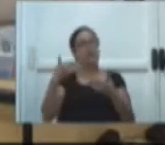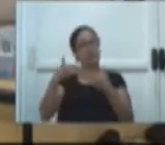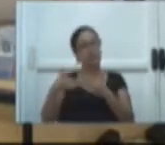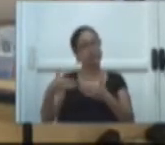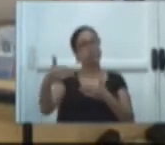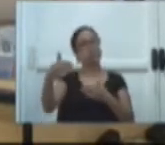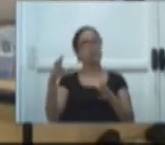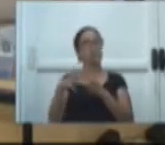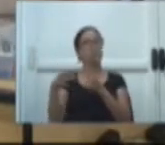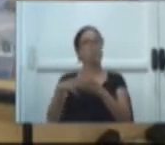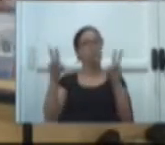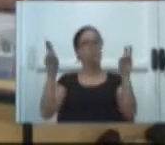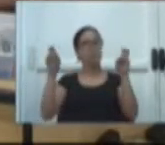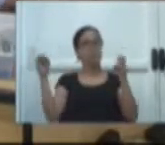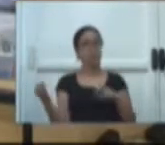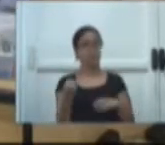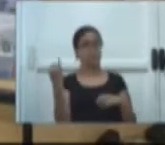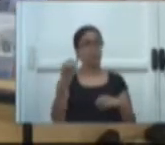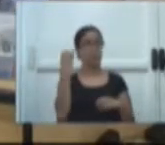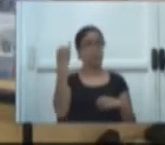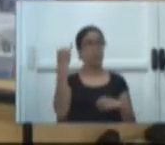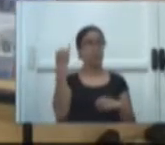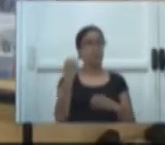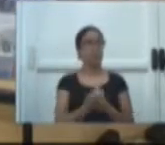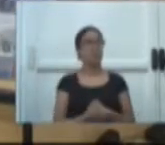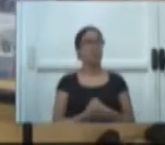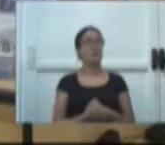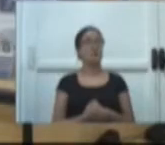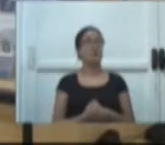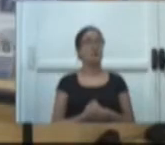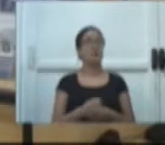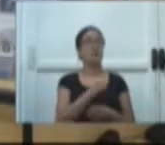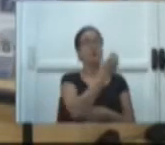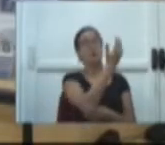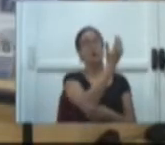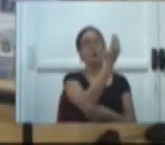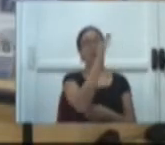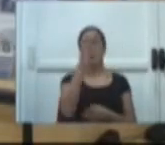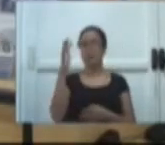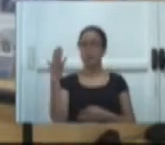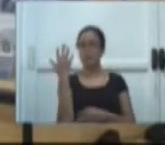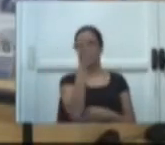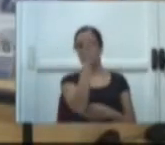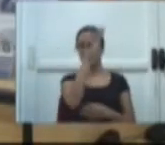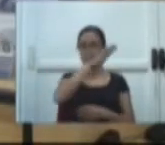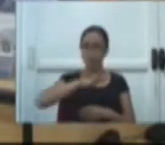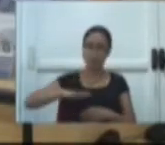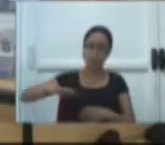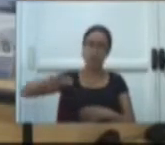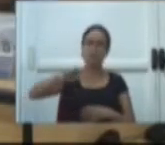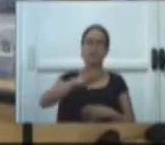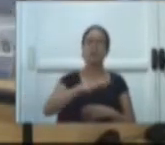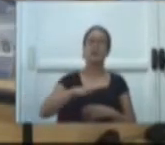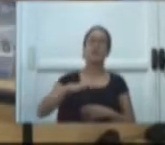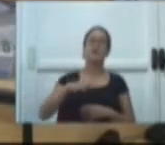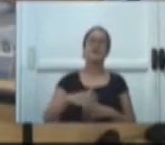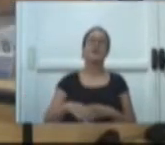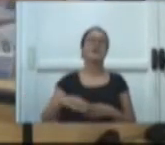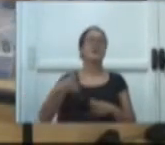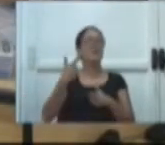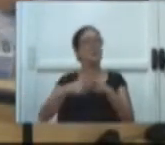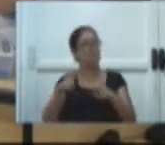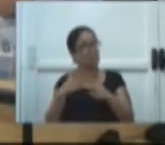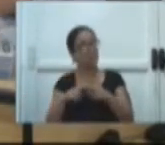Relevantes para promover estudos sobre a viabilidade ambiental e os impactos da implantação do